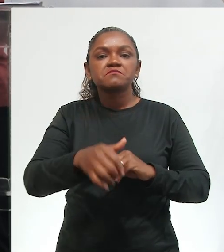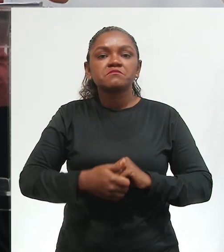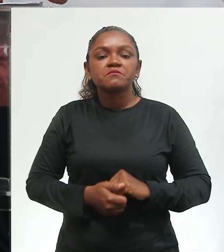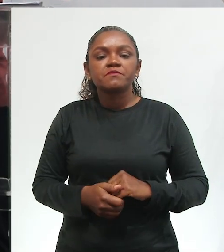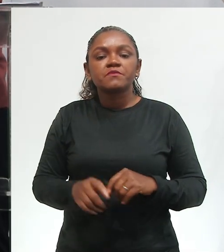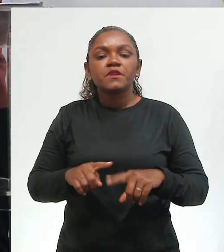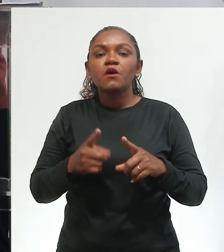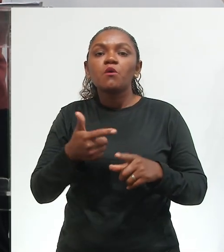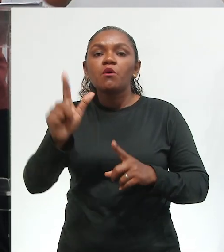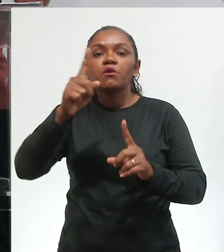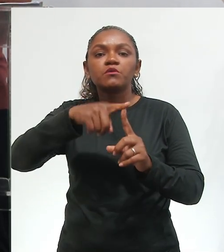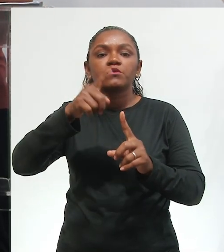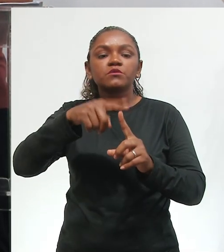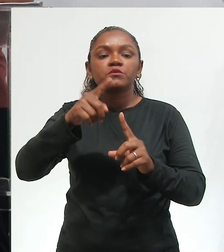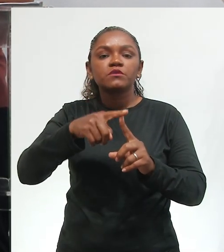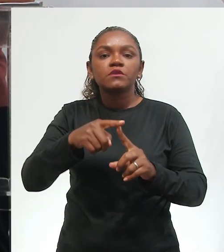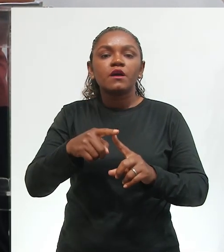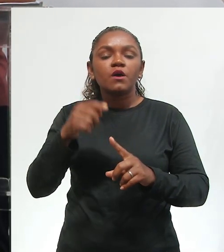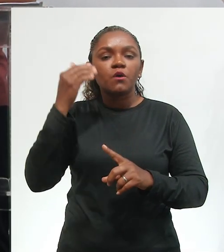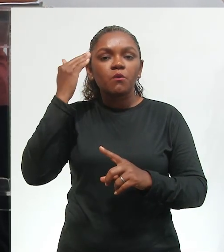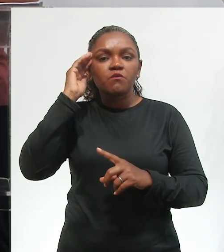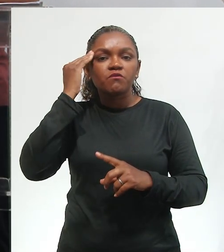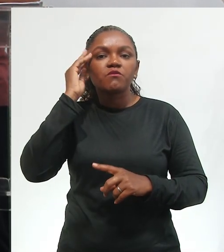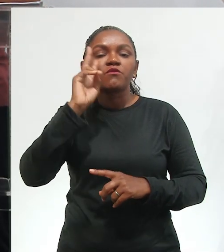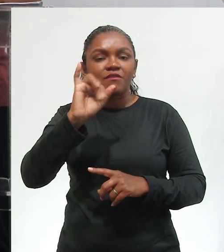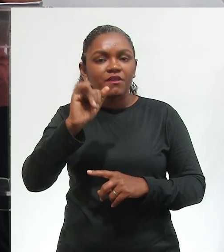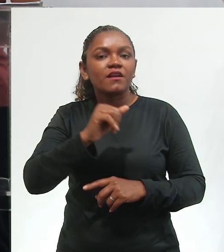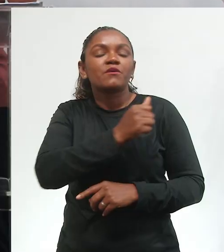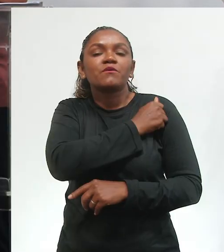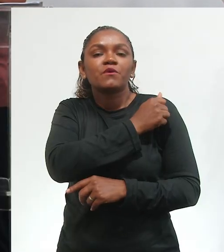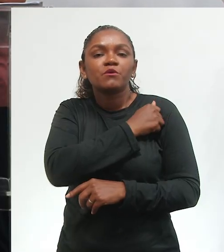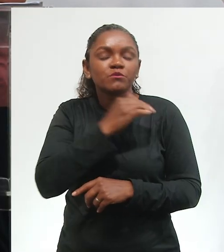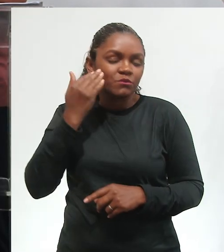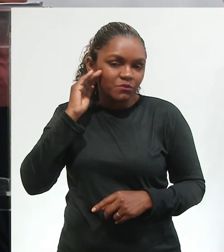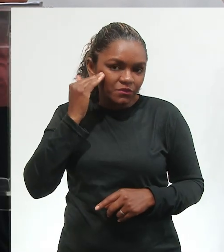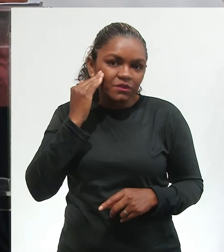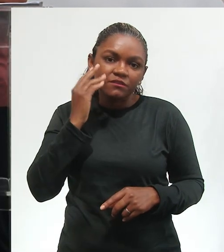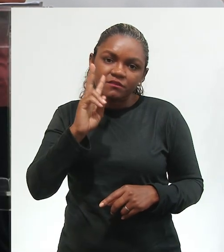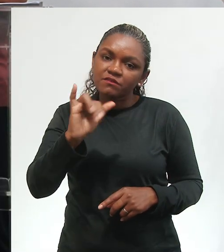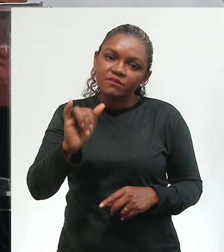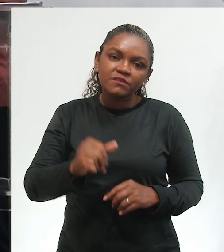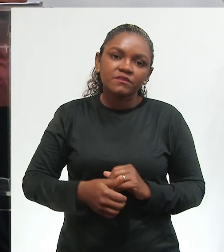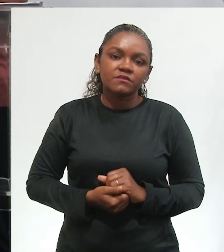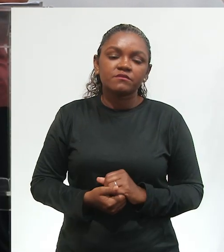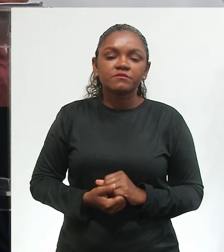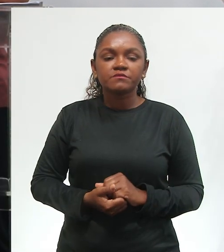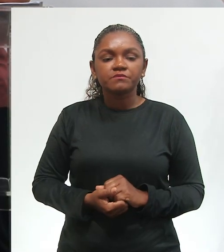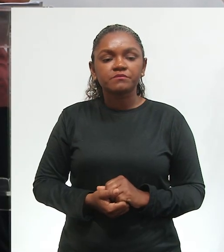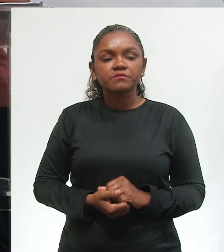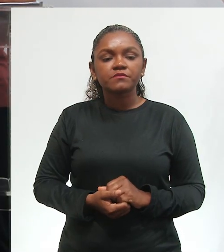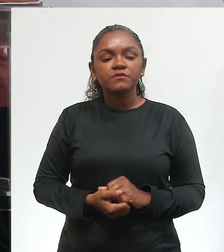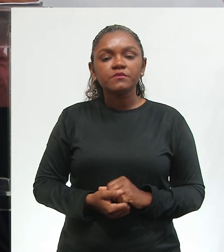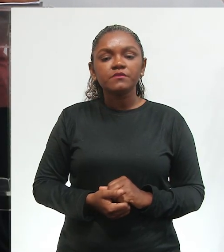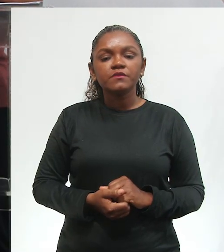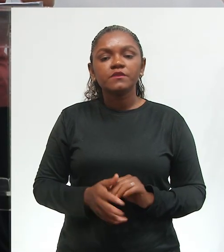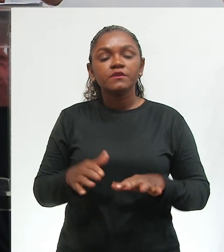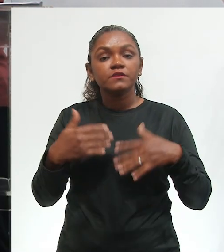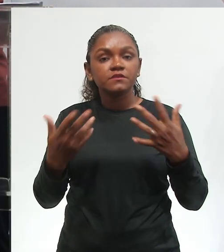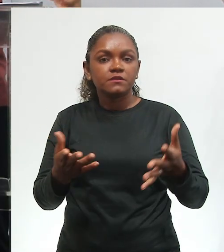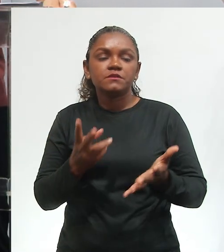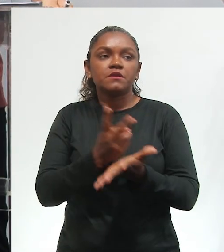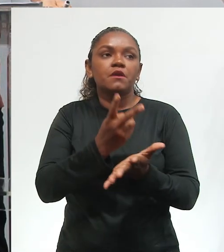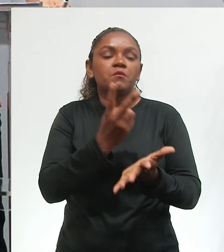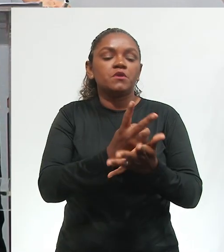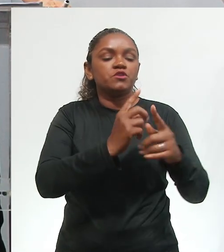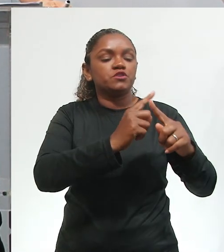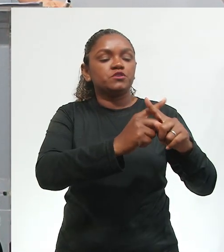ser uma outra maneira do aluno encarar o mesmo problema e resolver um problema que ele possua, por exemplo. Então, nem